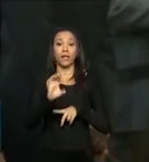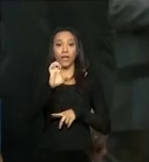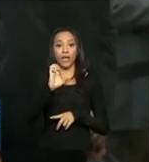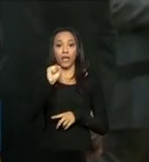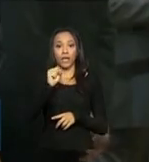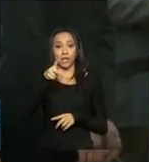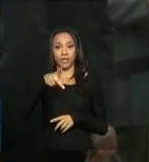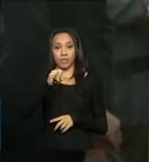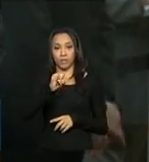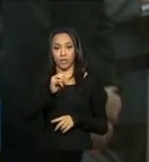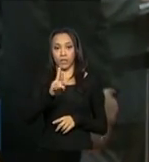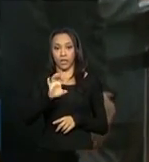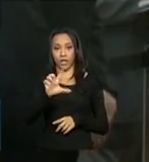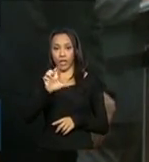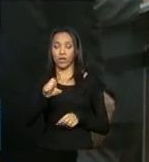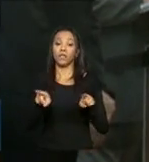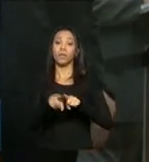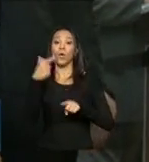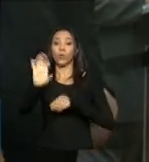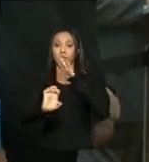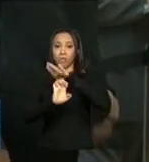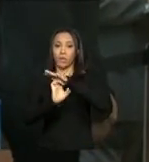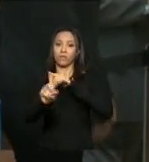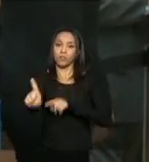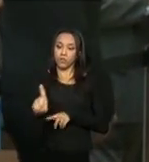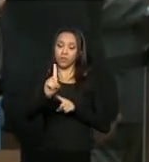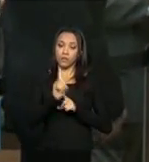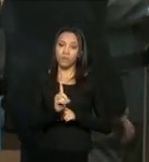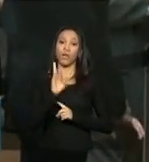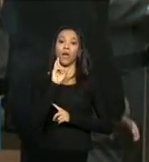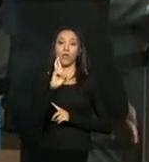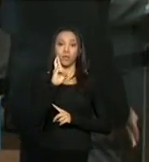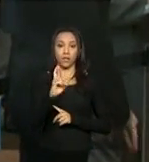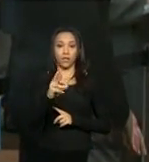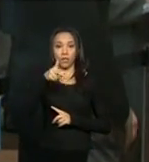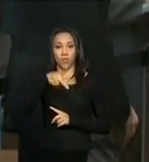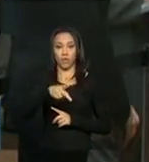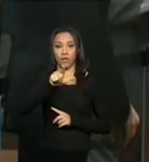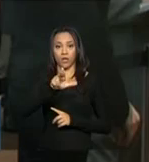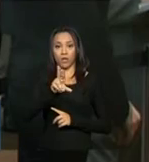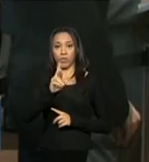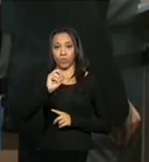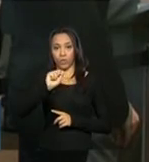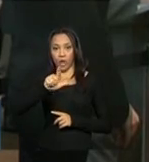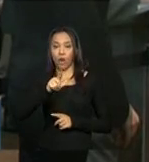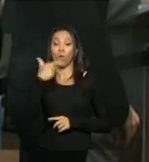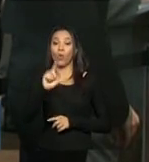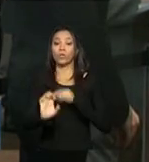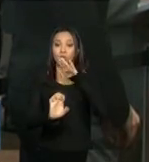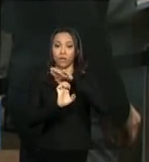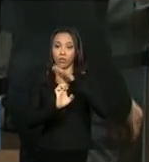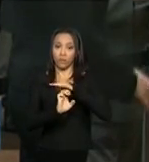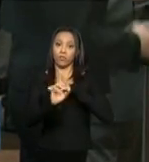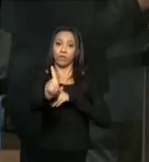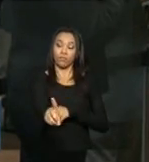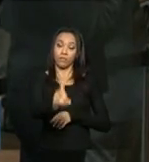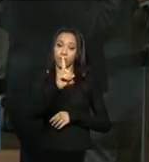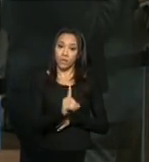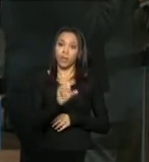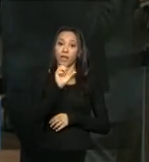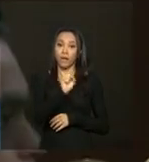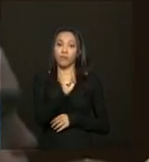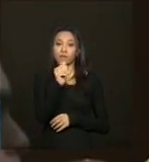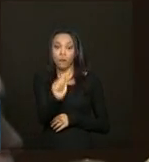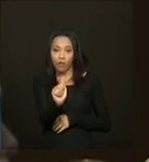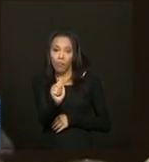Spinelli. Consórcio Centro-Norte, representado pela corretora Brasil Plural. Lintrando Brasil Participações S.A., representado pela